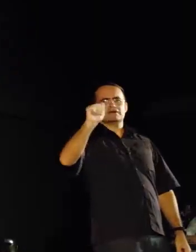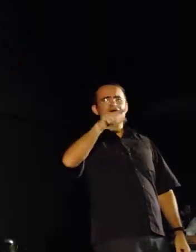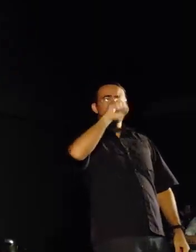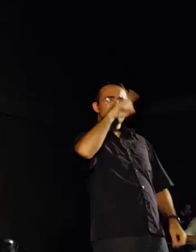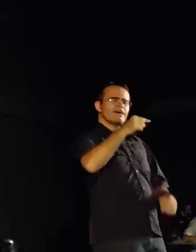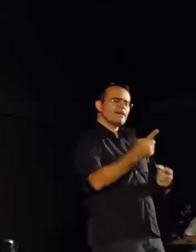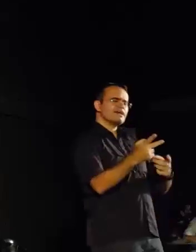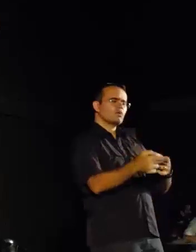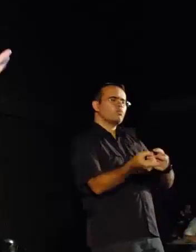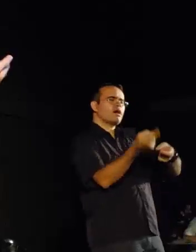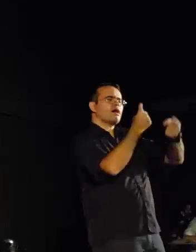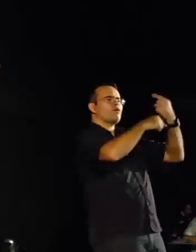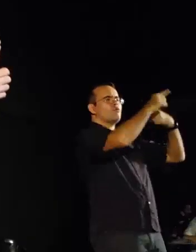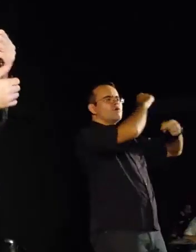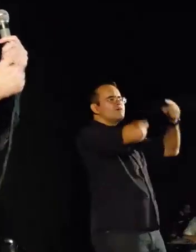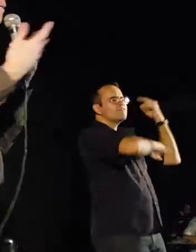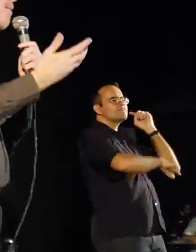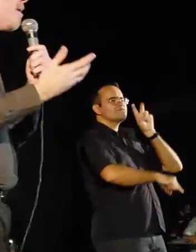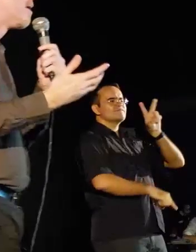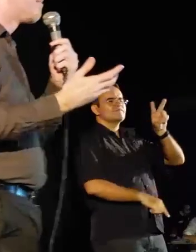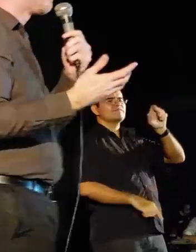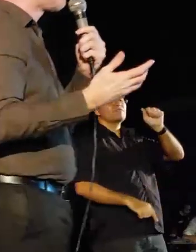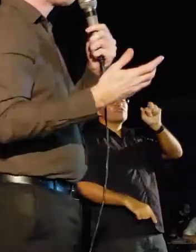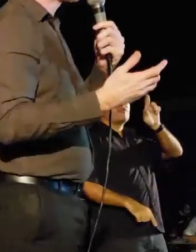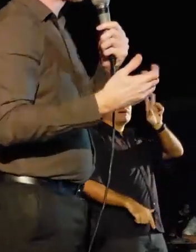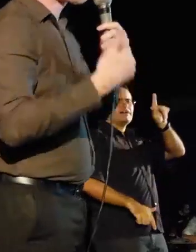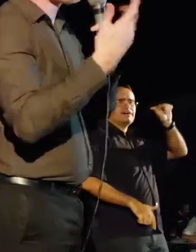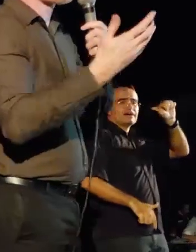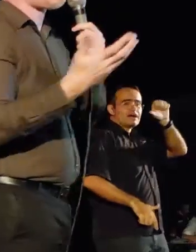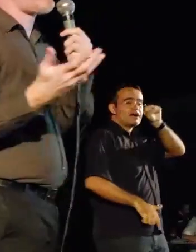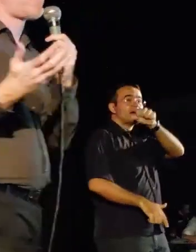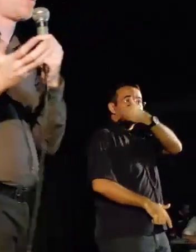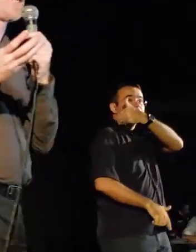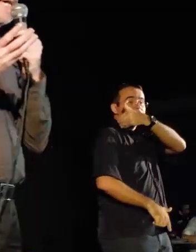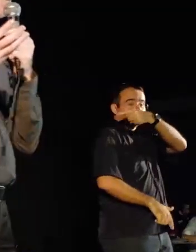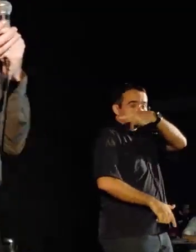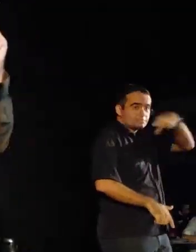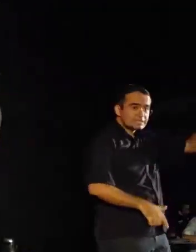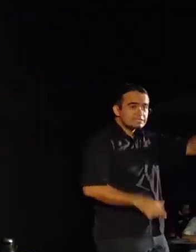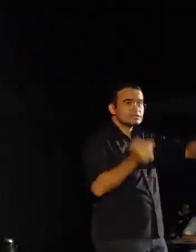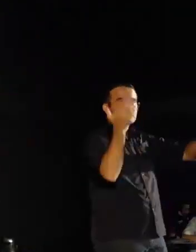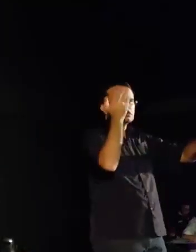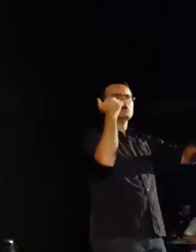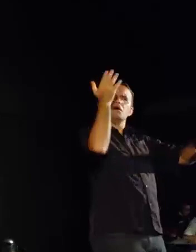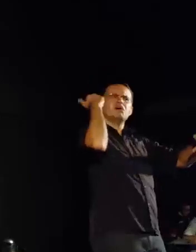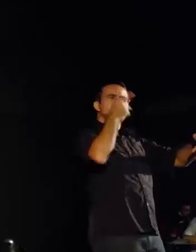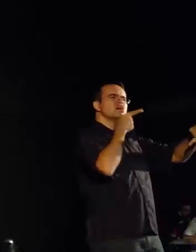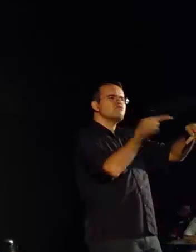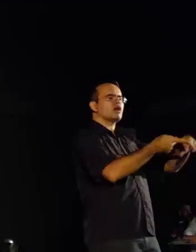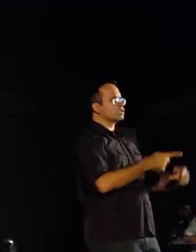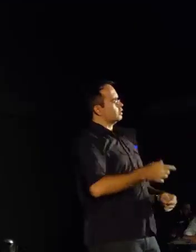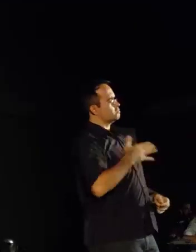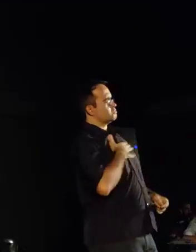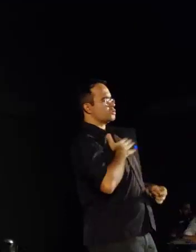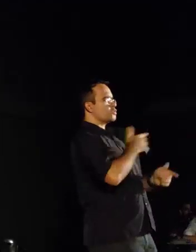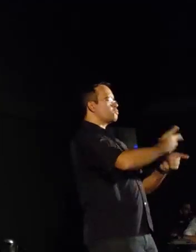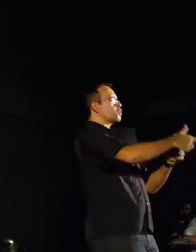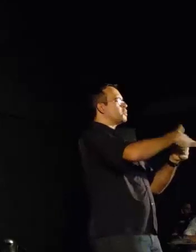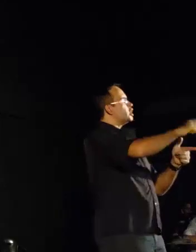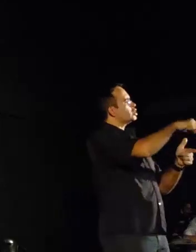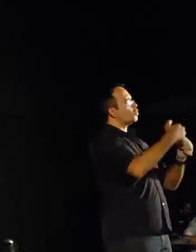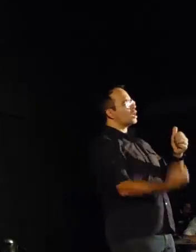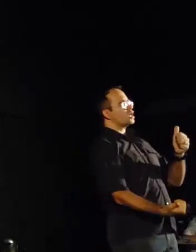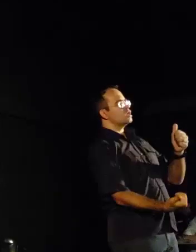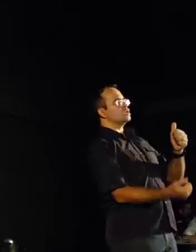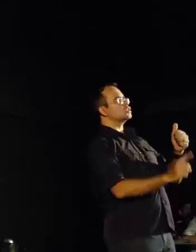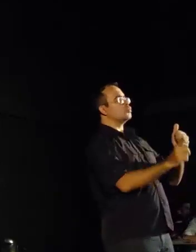varguista. Vargas era aquele que virava para os jornais e diziam: meu problema não são meus aliados,